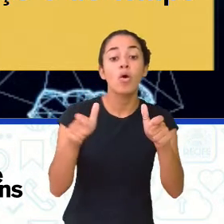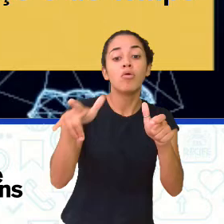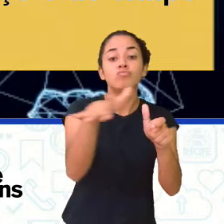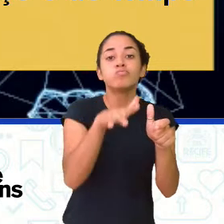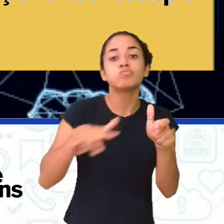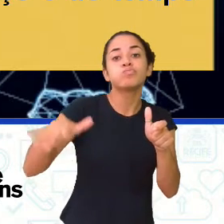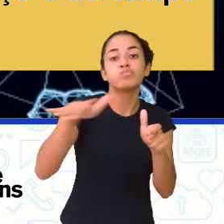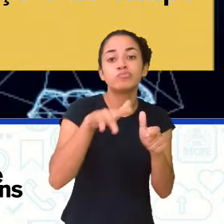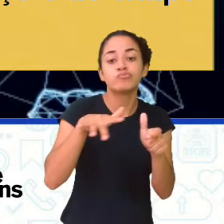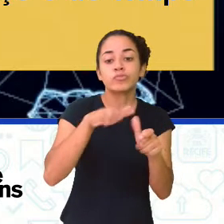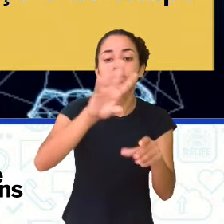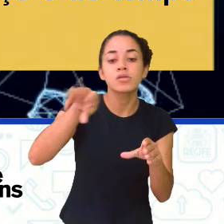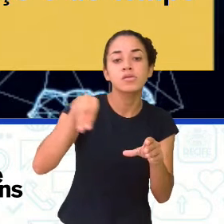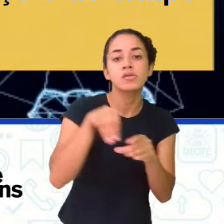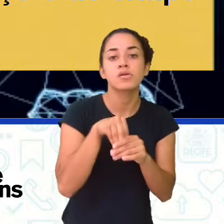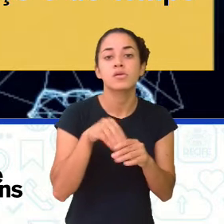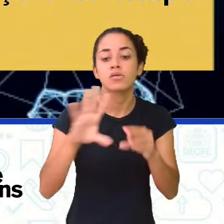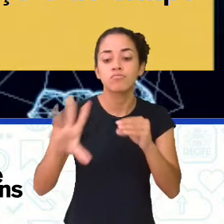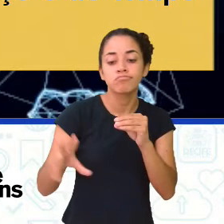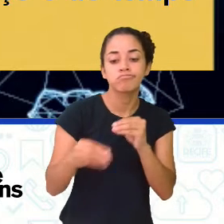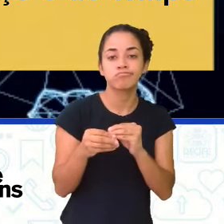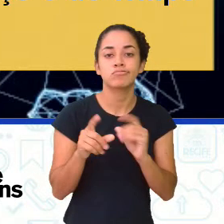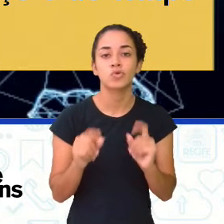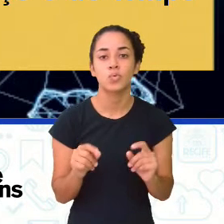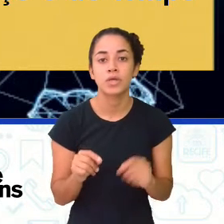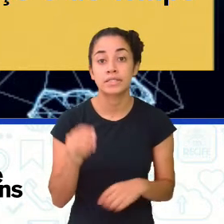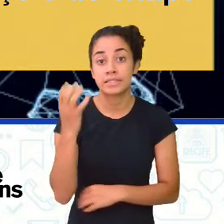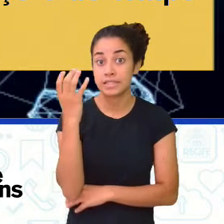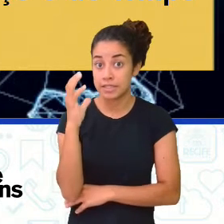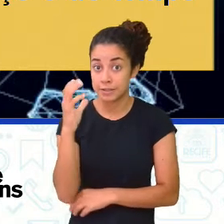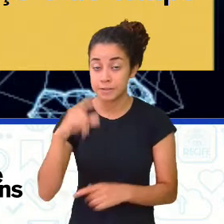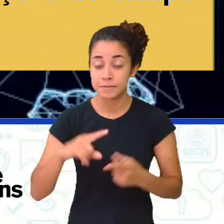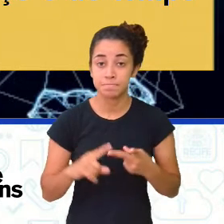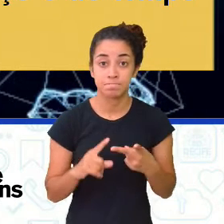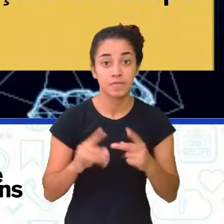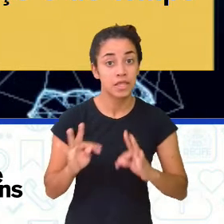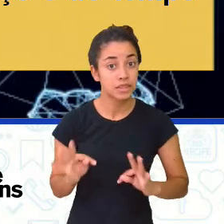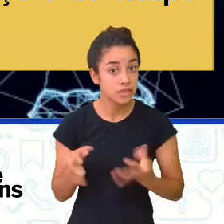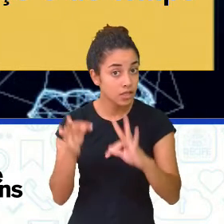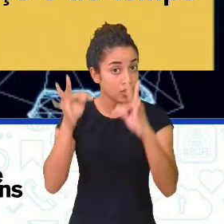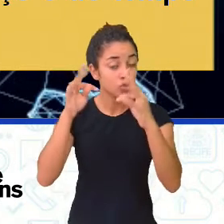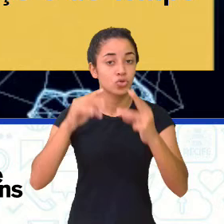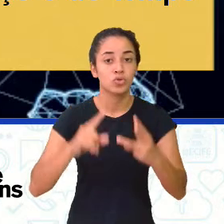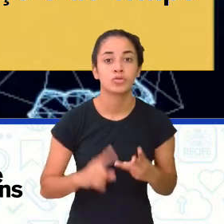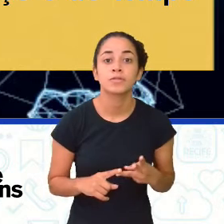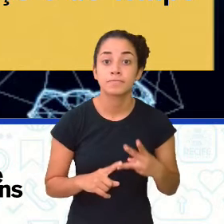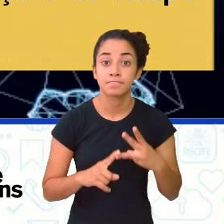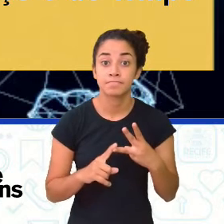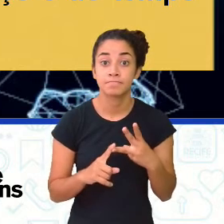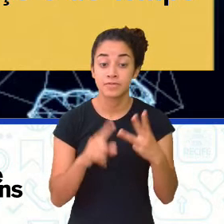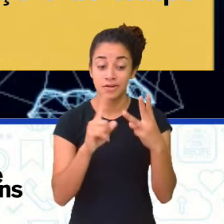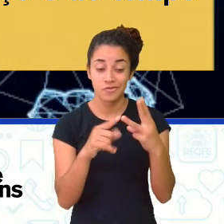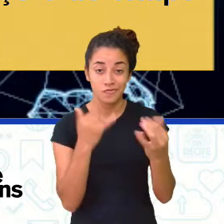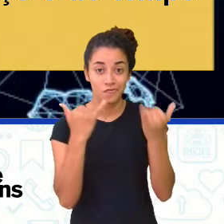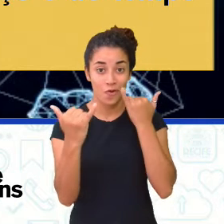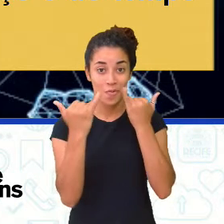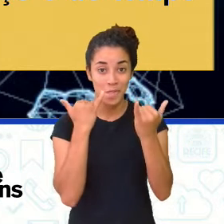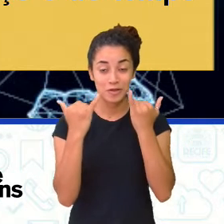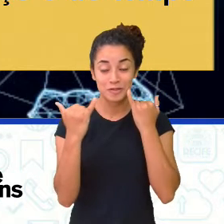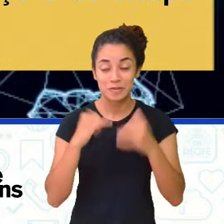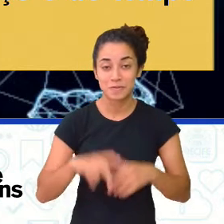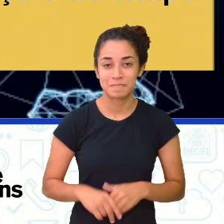território inclui o quê? Ciência, tecnologia e